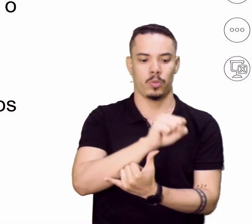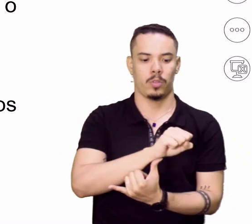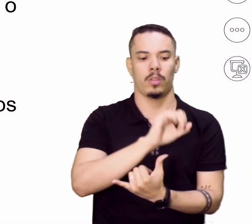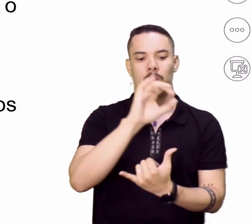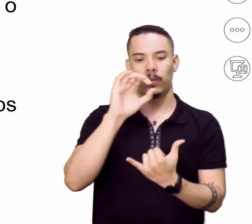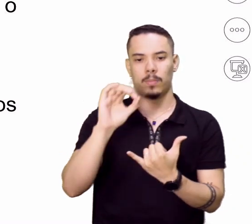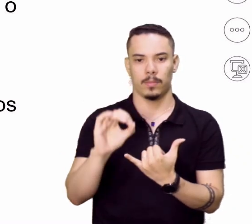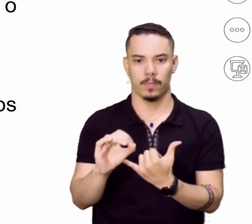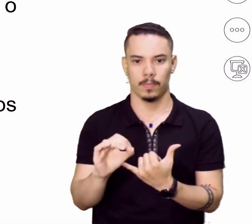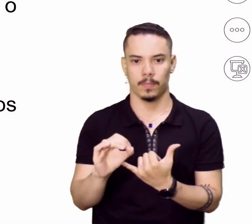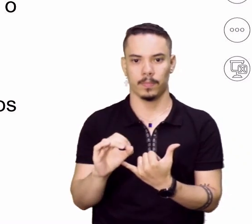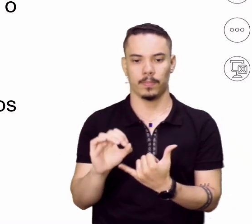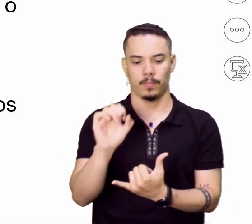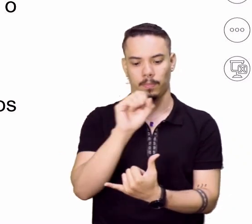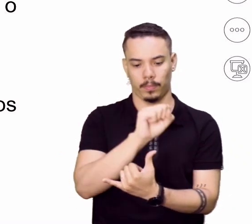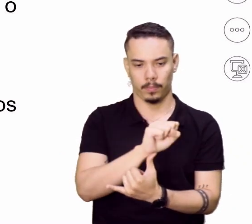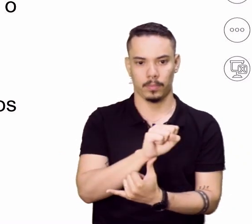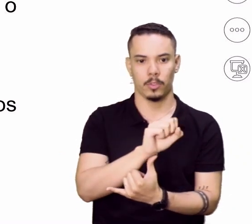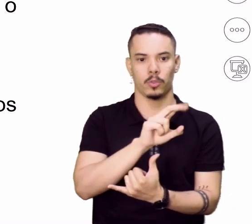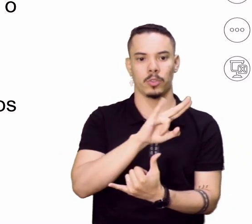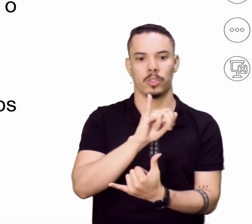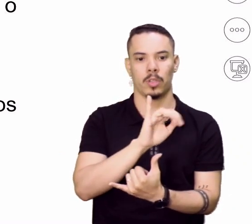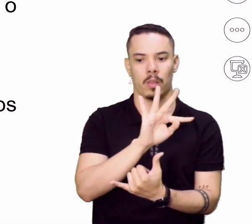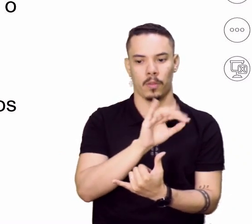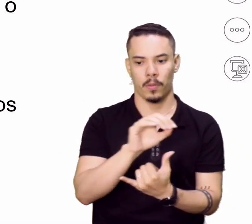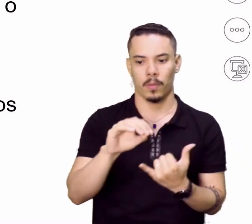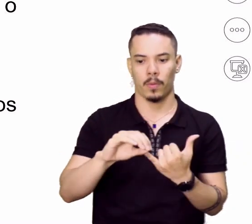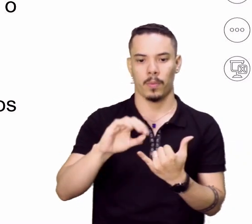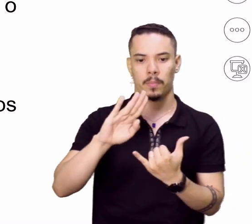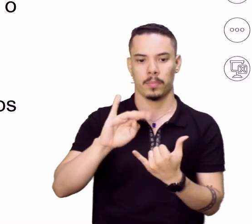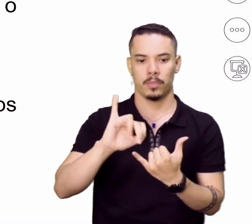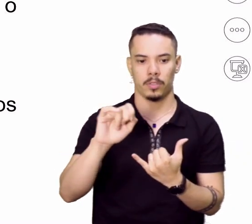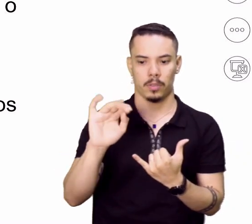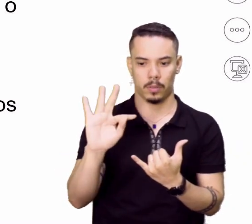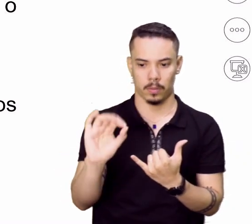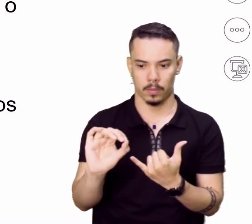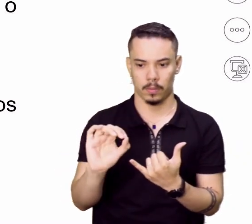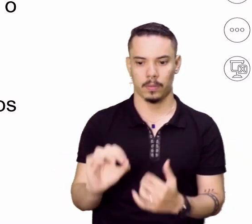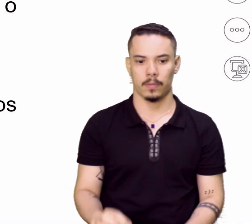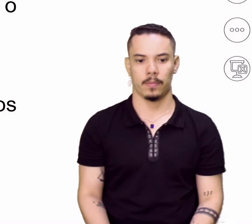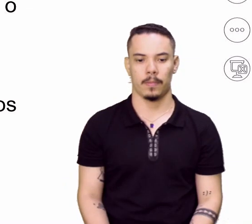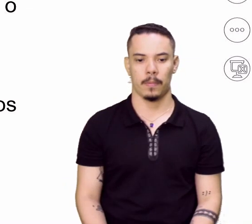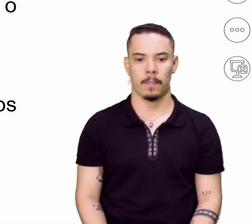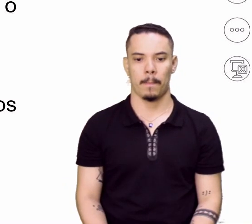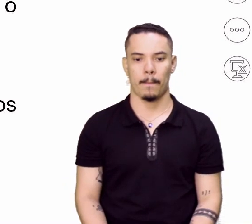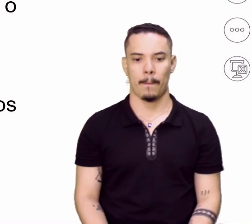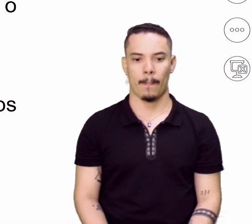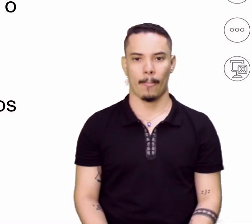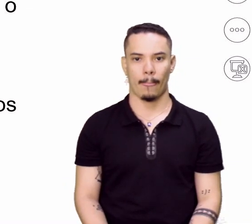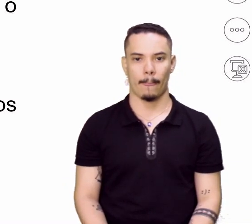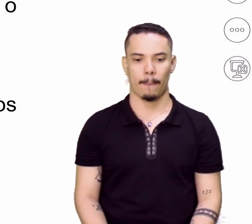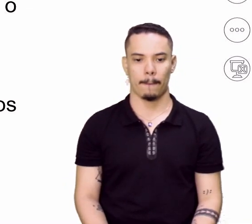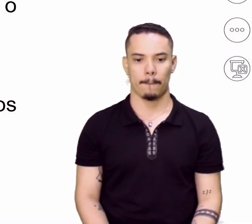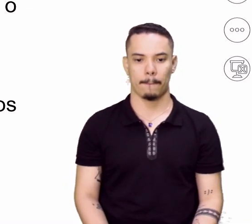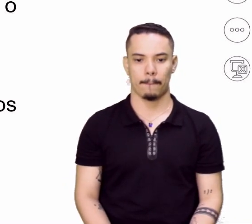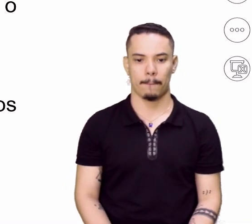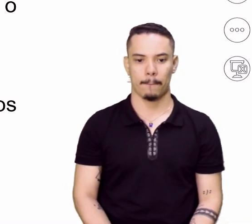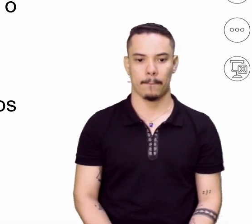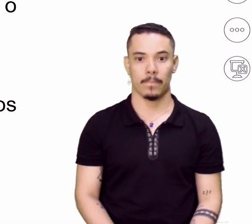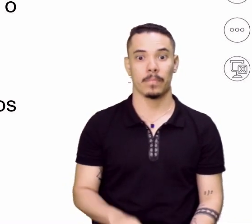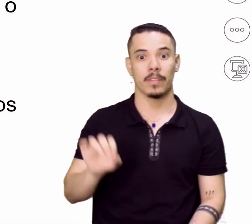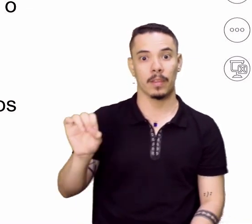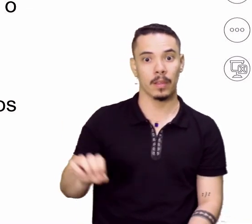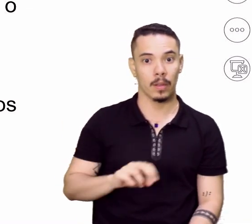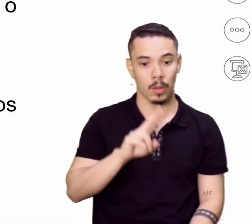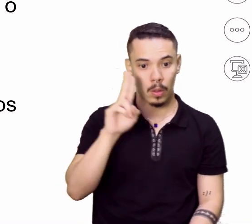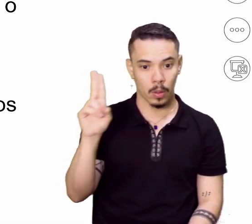sujeito-objeto. Se ele for o objeto da frase. That's the car I used to own. Ou então eu tenho a opção